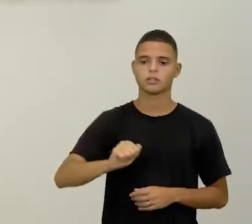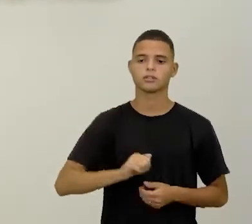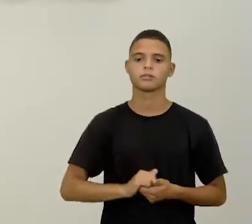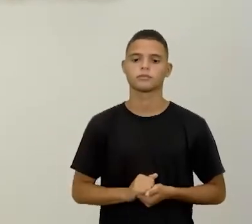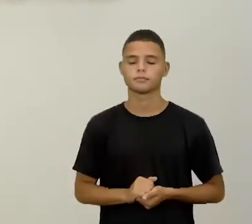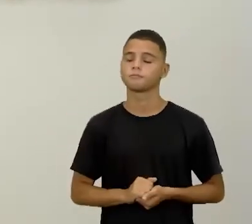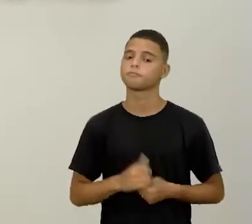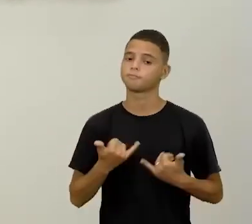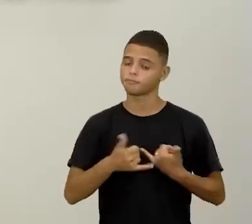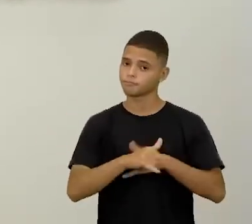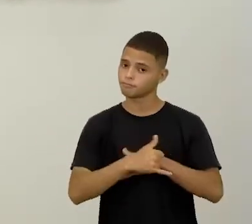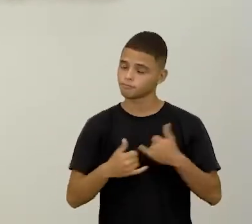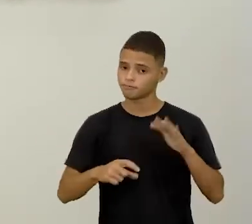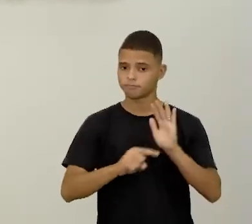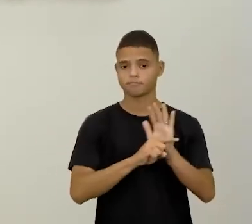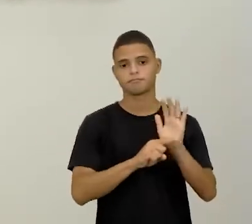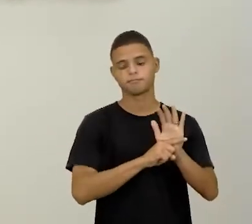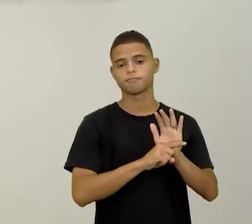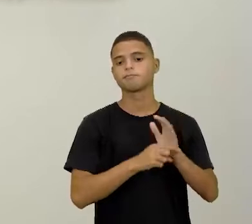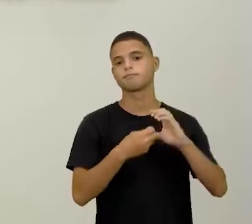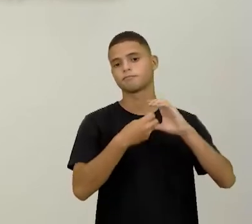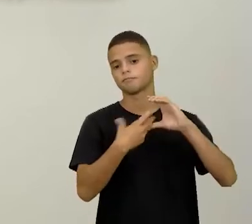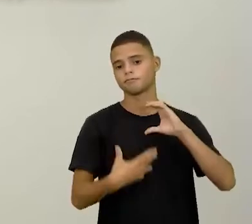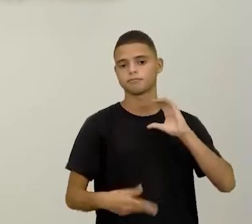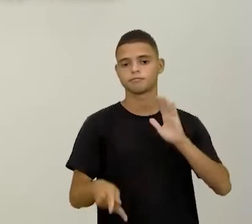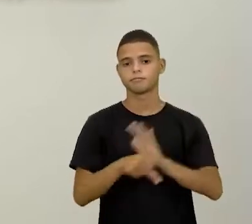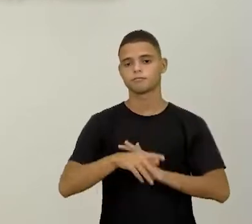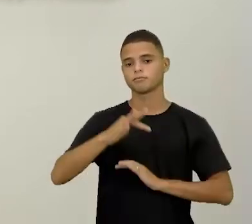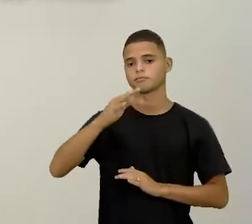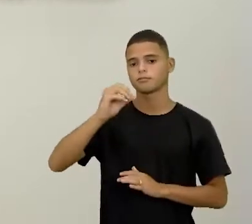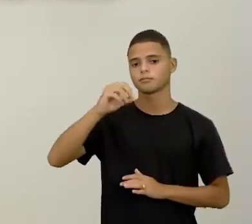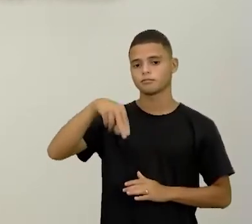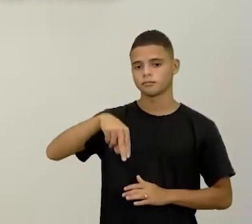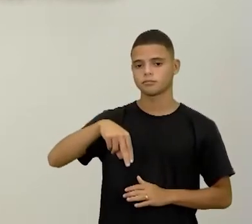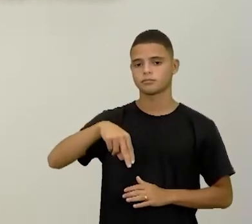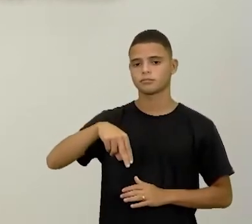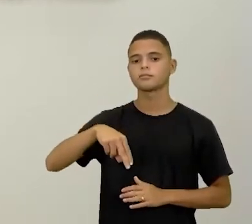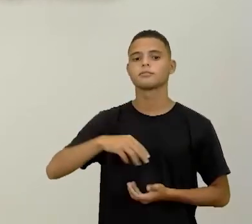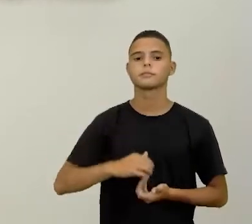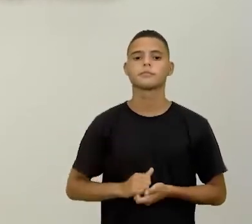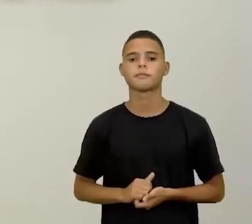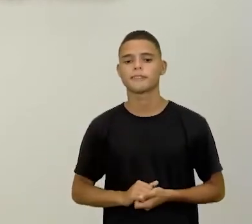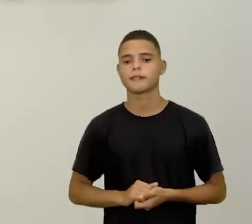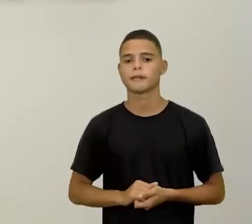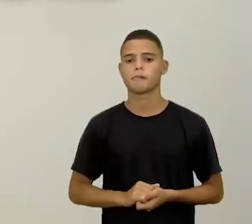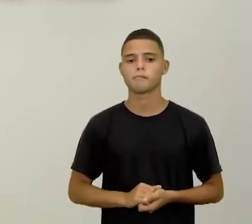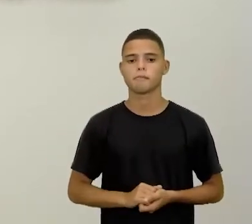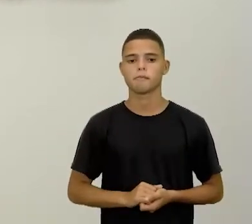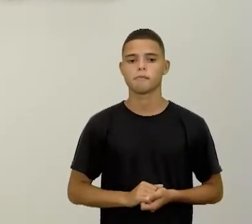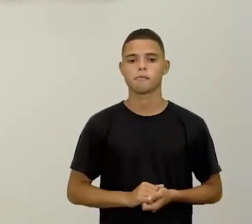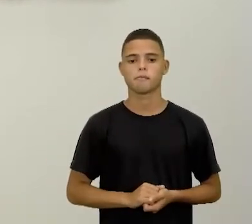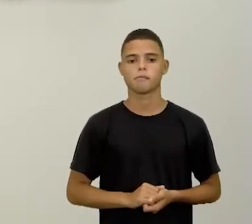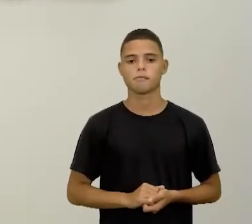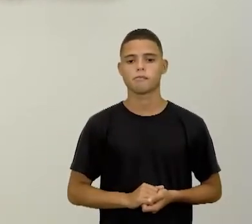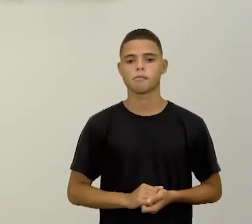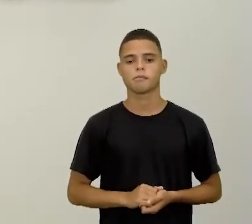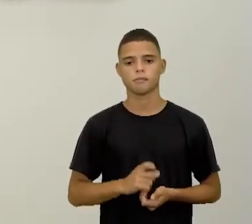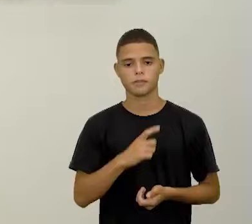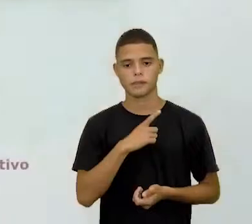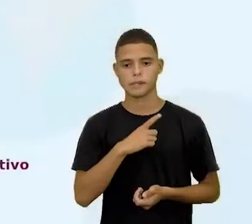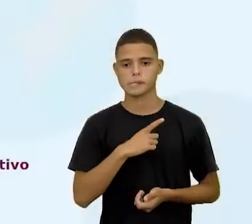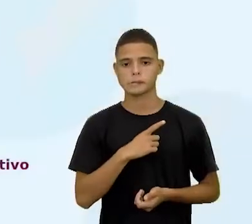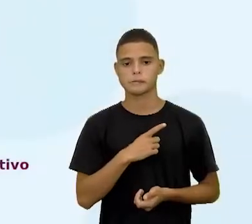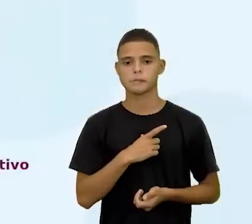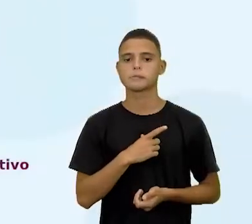ele é. Então, essa é a característica desse FON. Então, eles são bem eletronegativos. Daí, eu tenho para